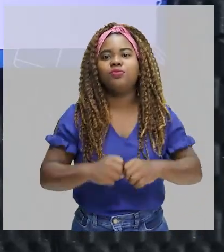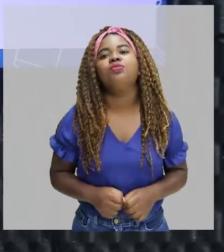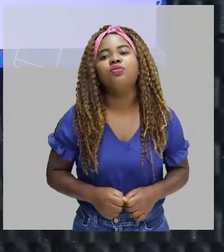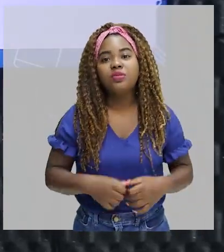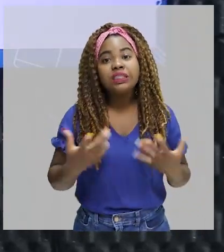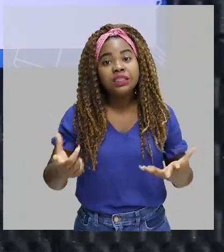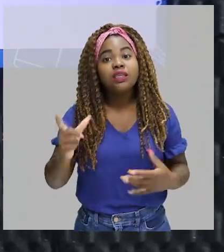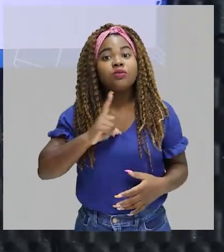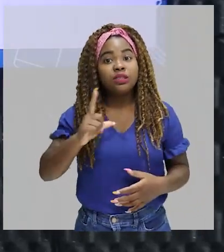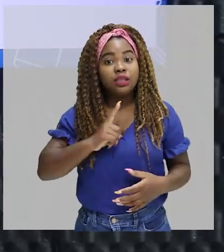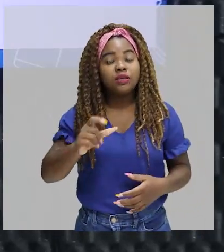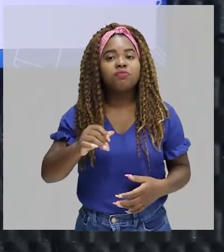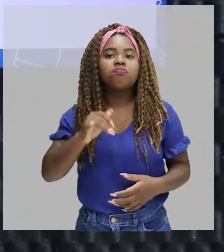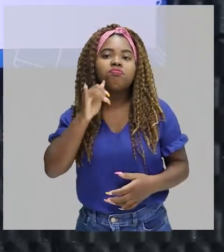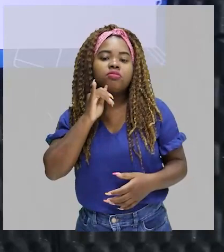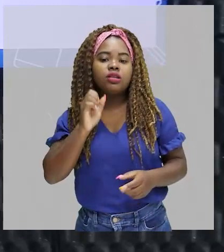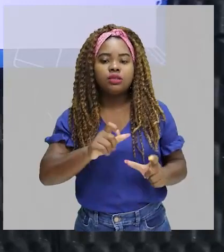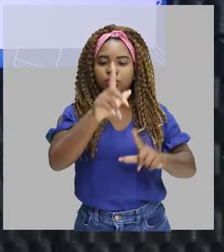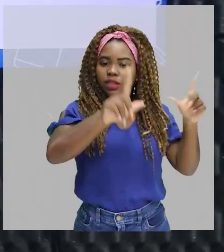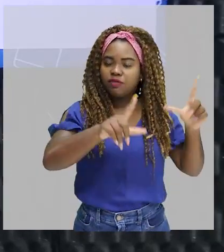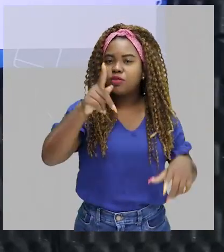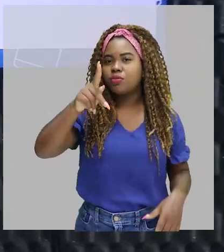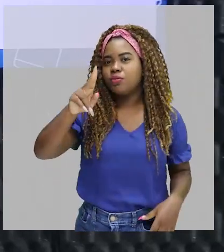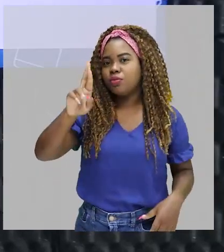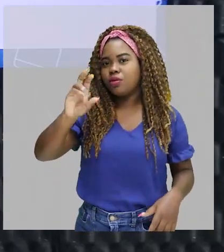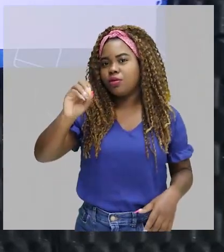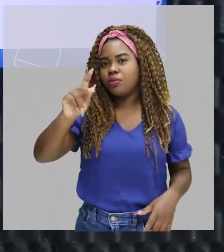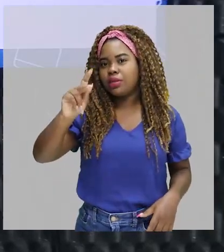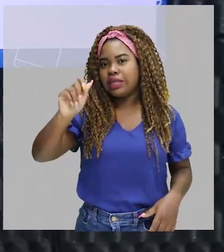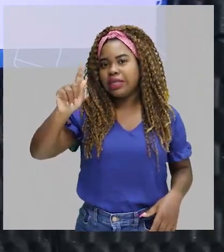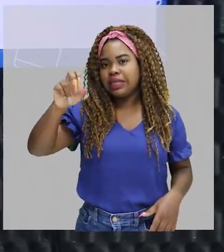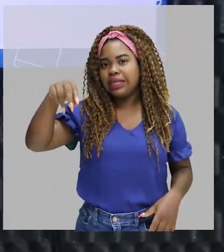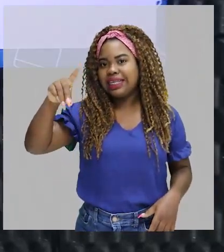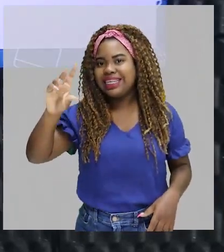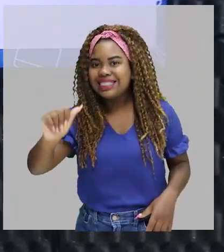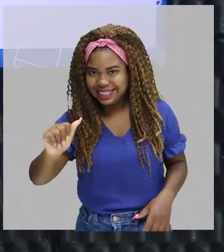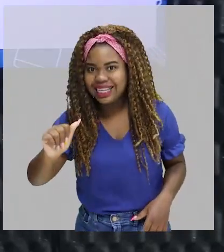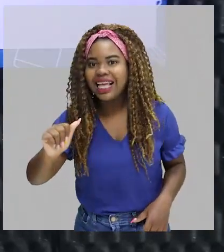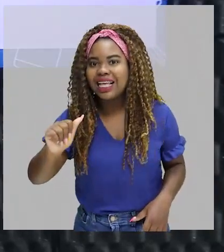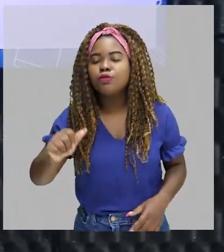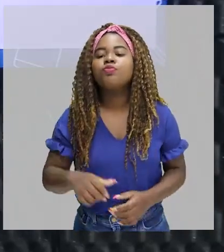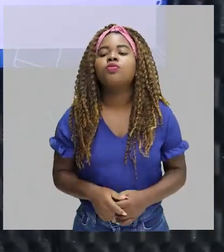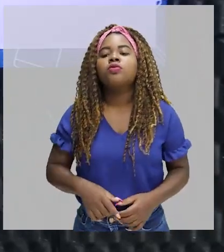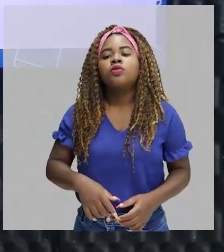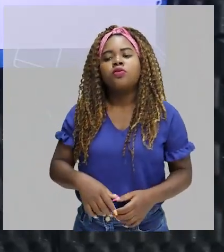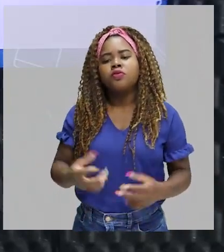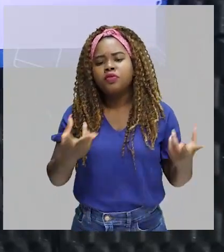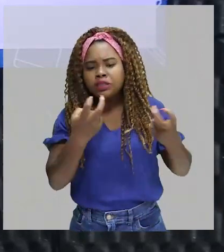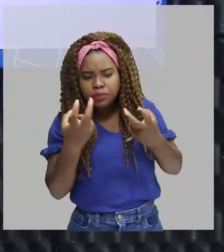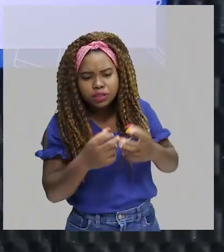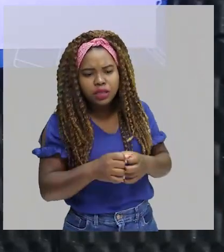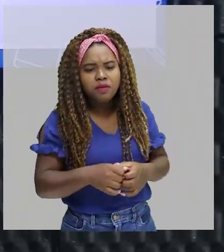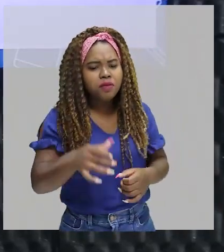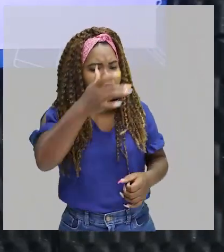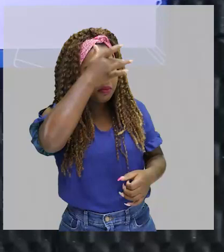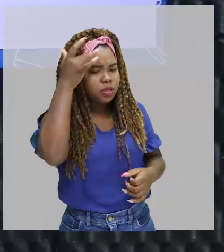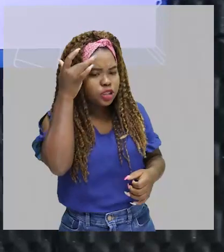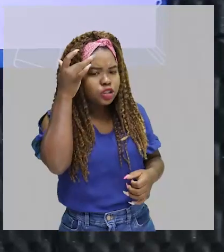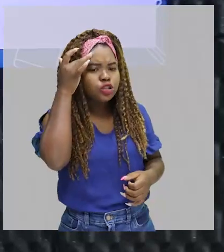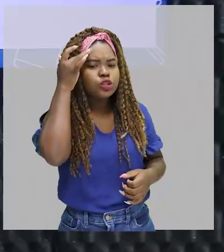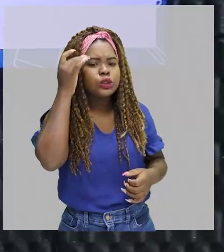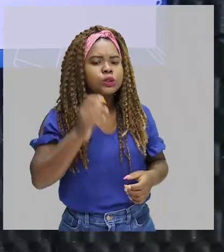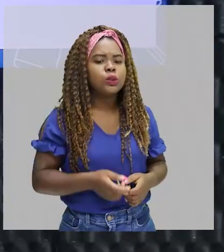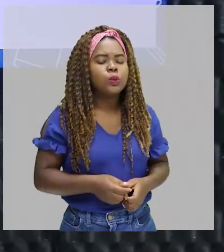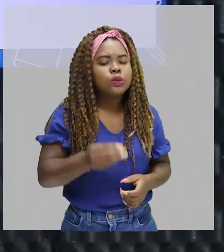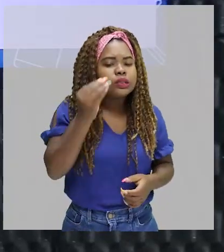propagandas. Quando você vê uma pessoa tentando entrar em um local que tem o sinal, né, a placa push, e a pessoa está tentando